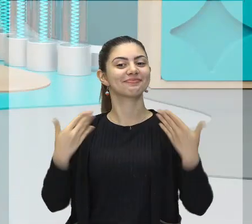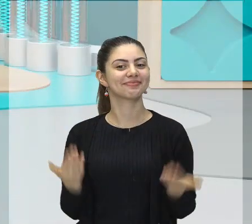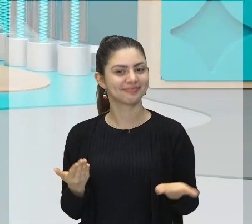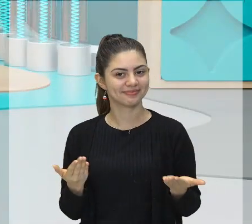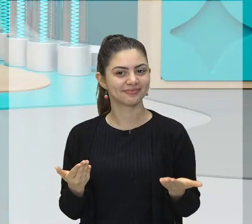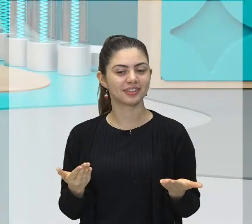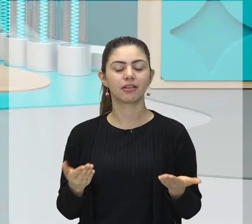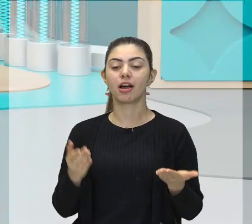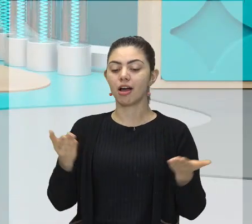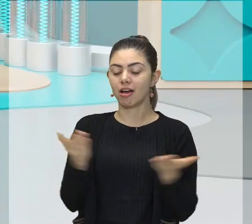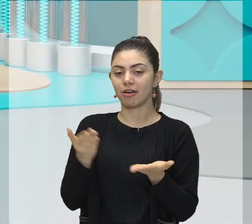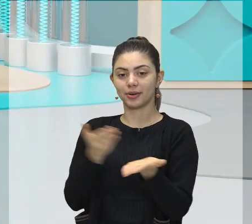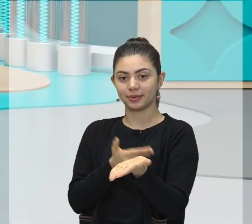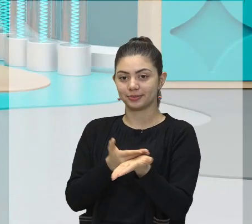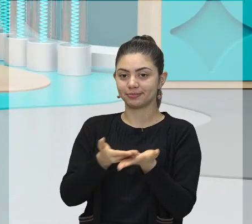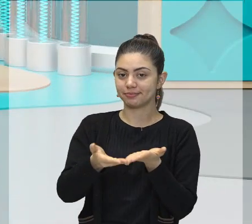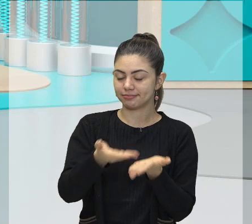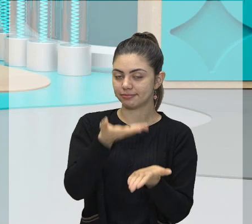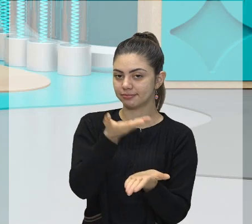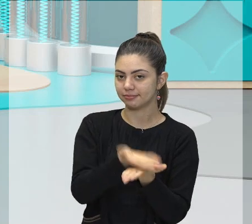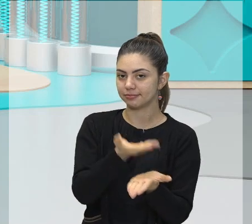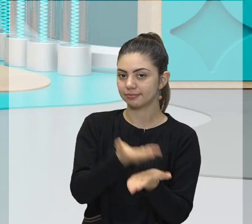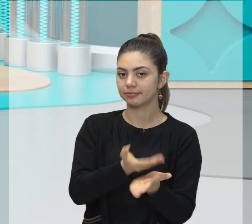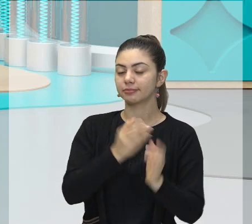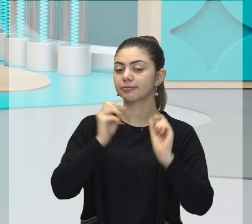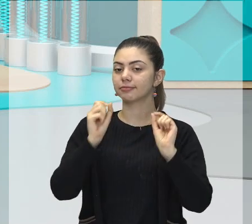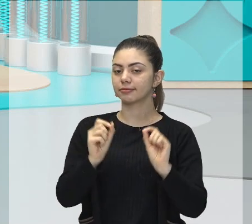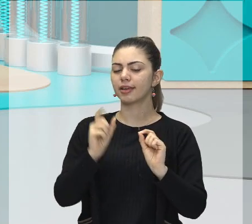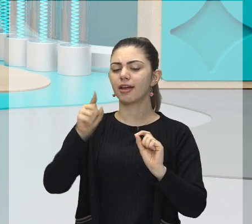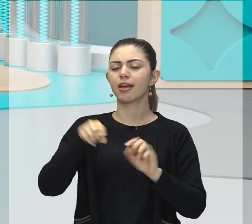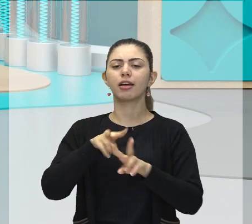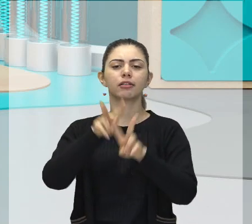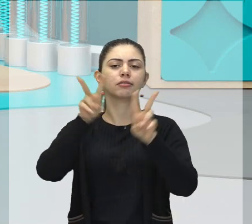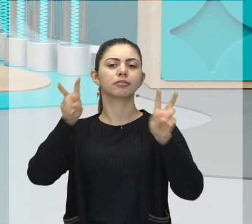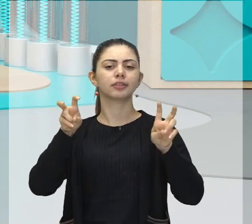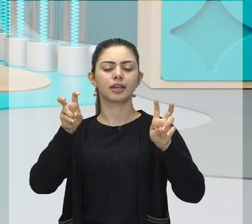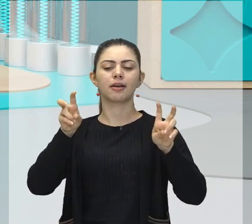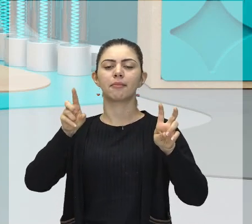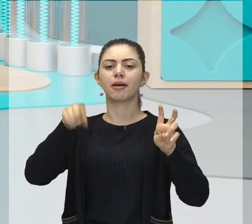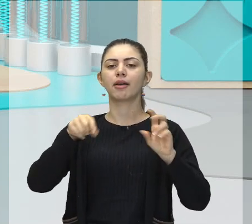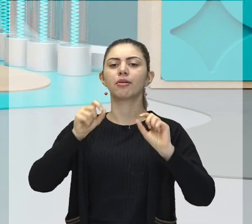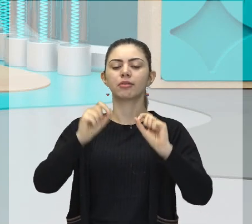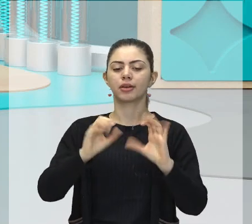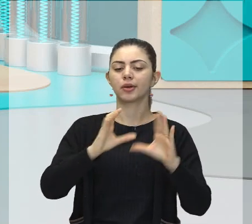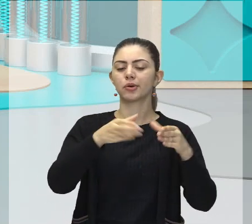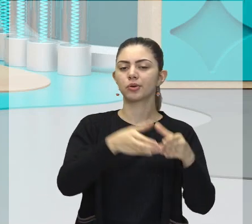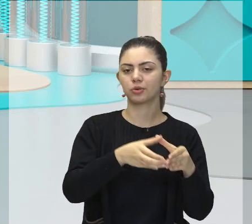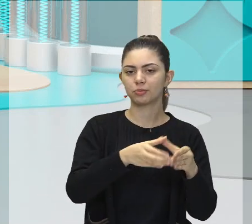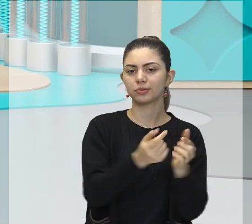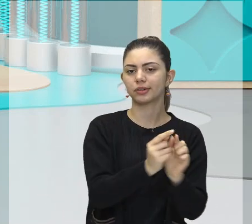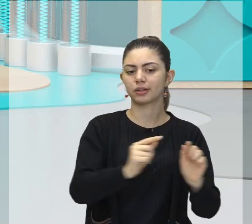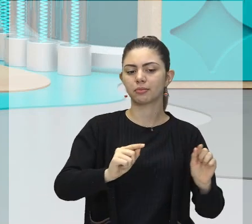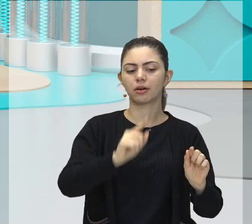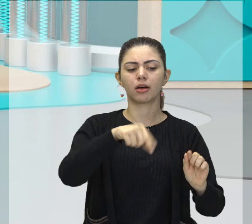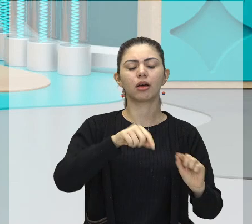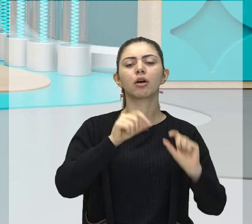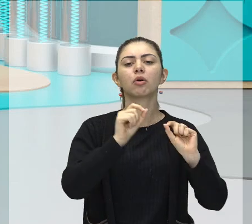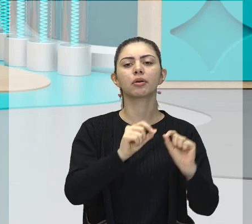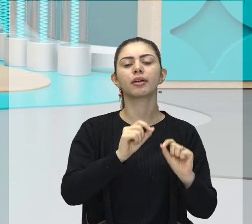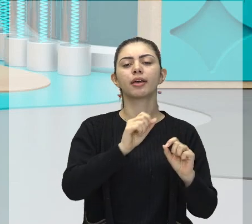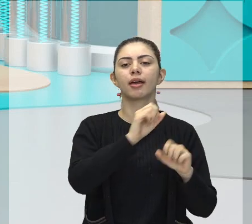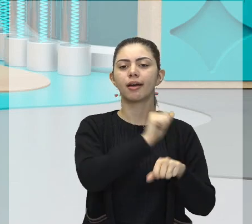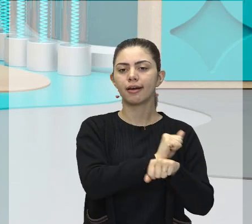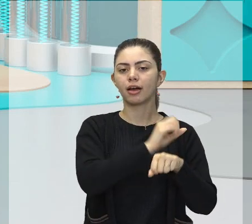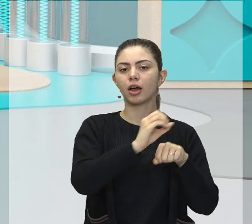Então, para darmos início à nossa aula sobre essa classe gramatical chamada